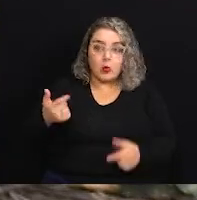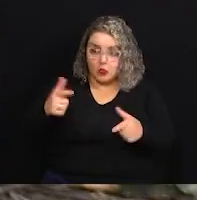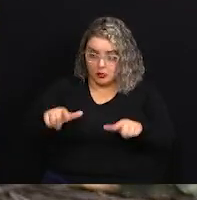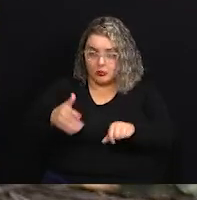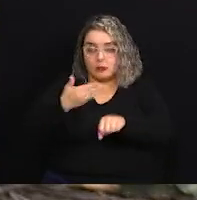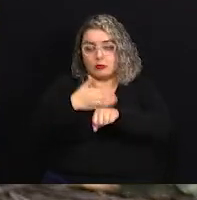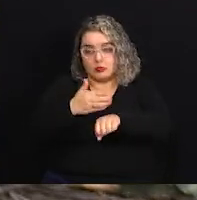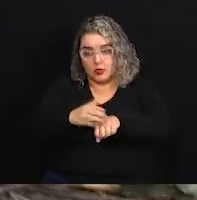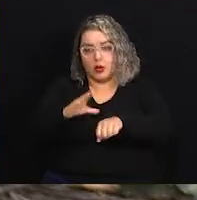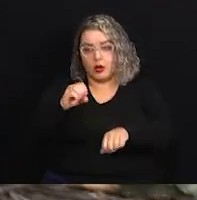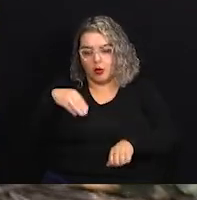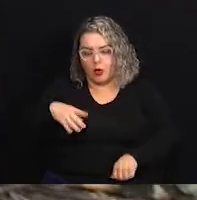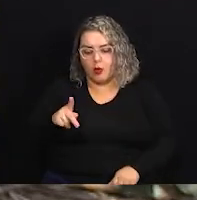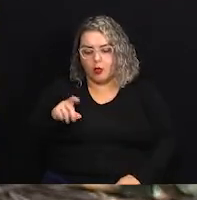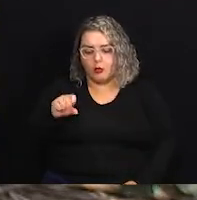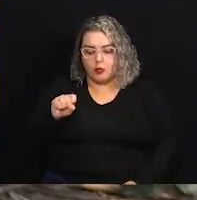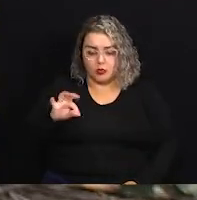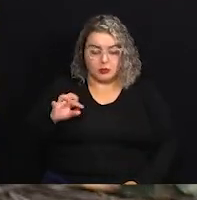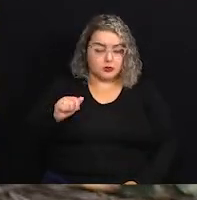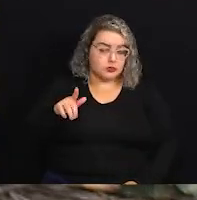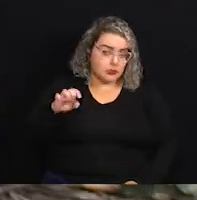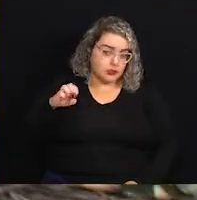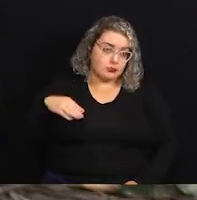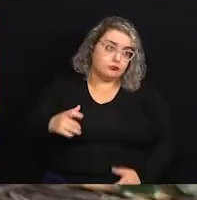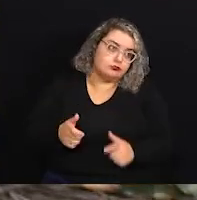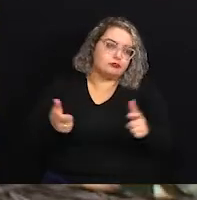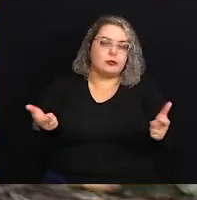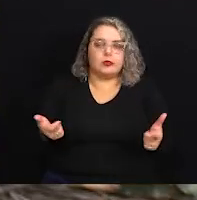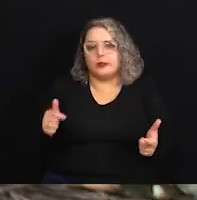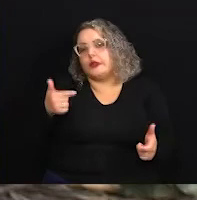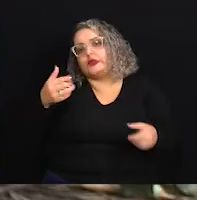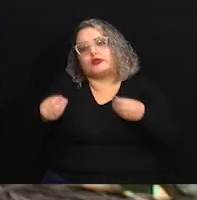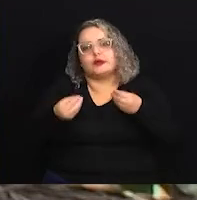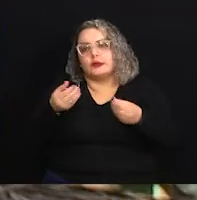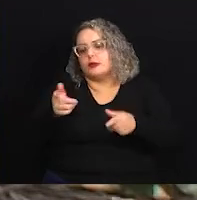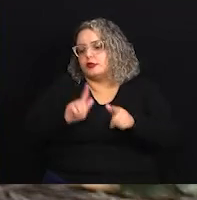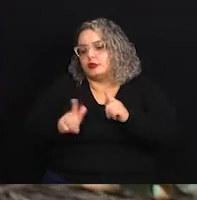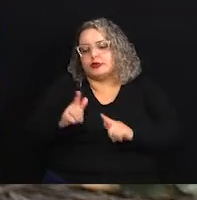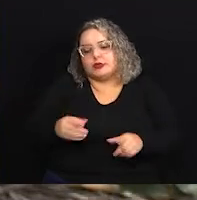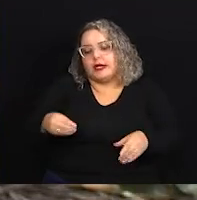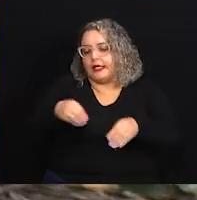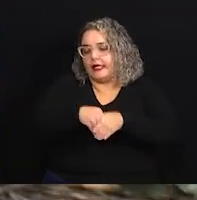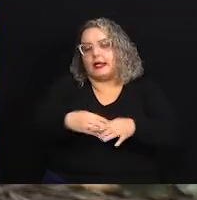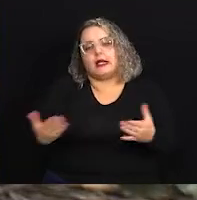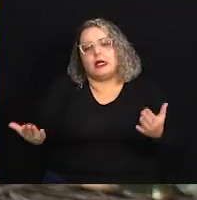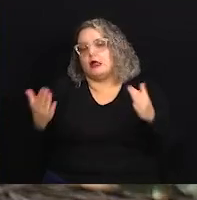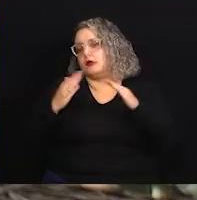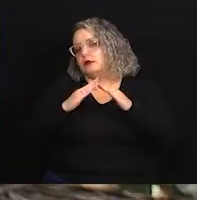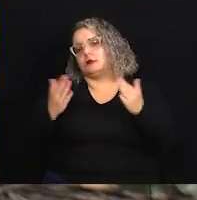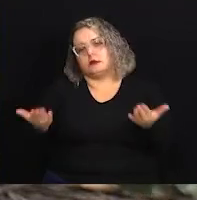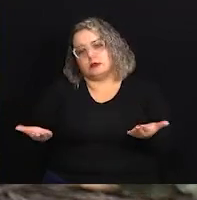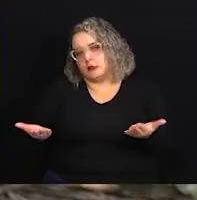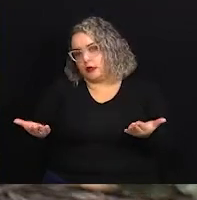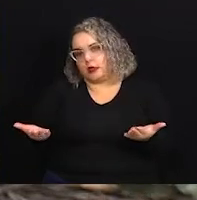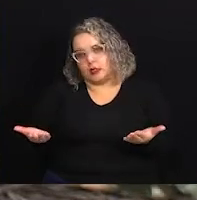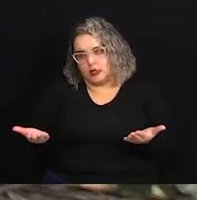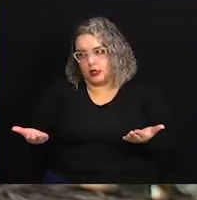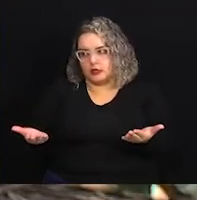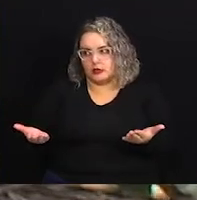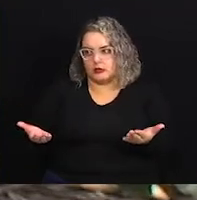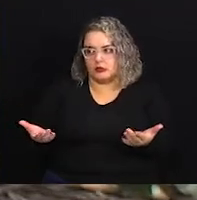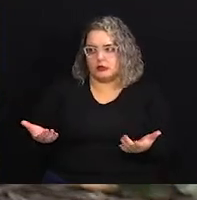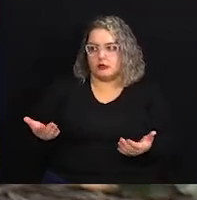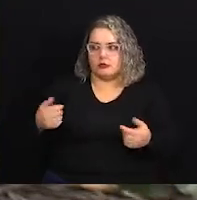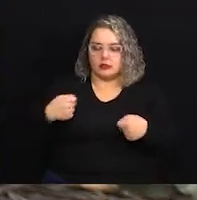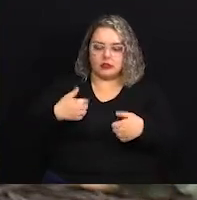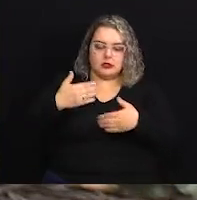pudesse praticar a compostagem em uma escala um pouquinho maior, né? Não daria para gerenciar poucos resíduos em outro sistema